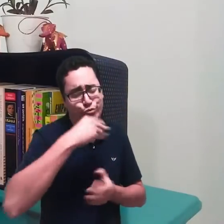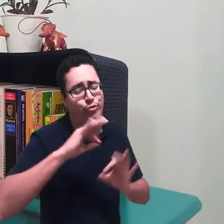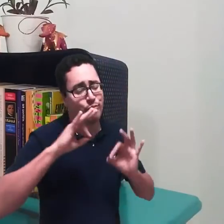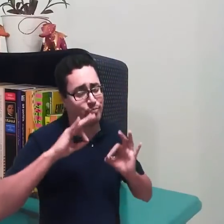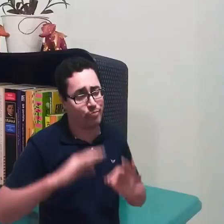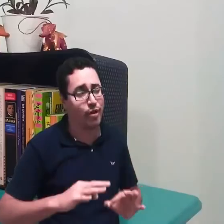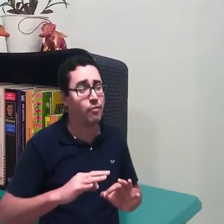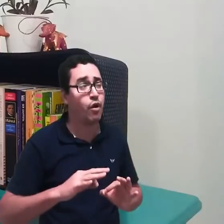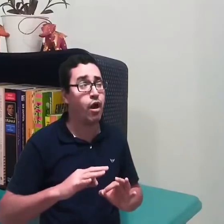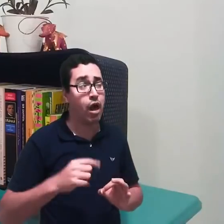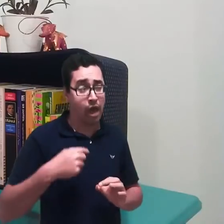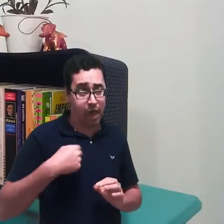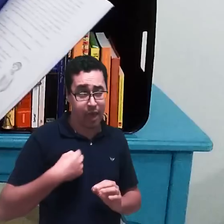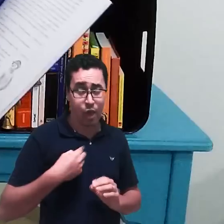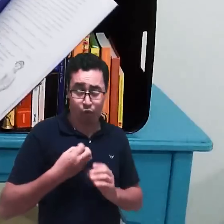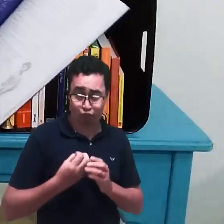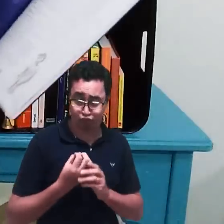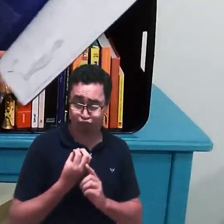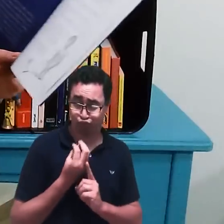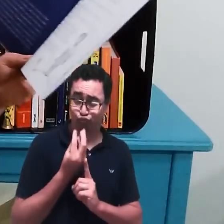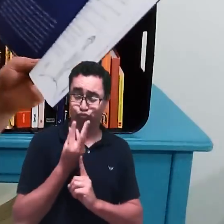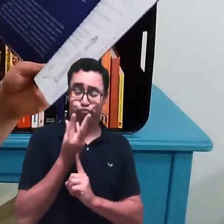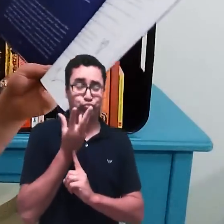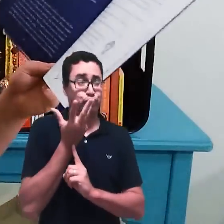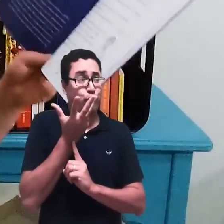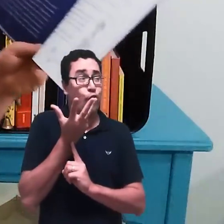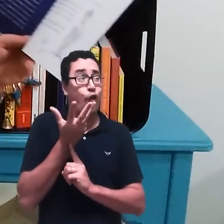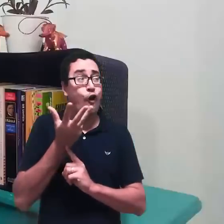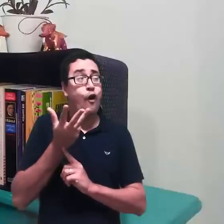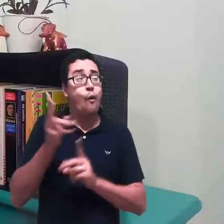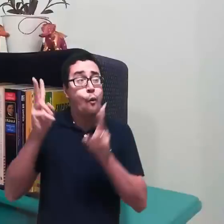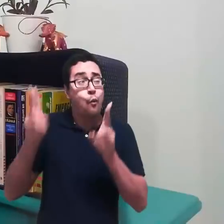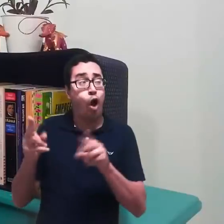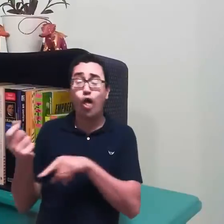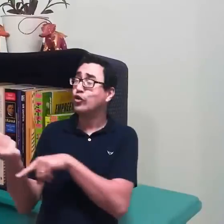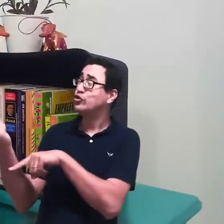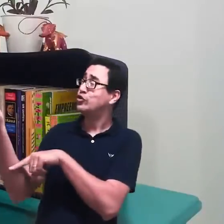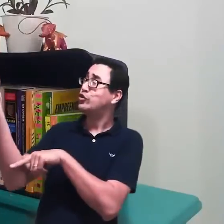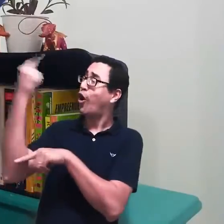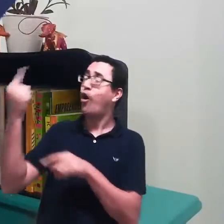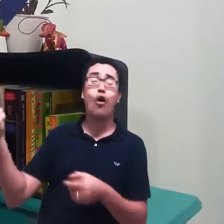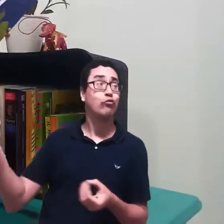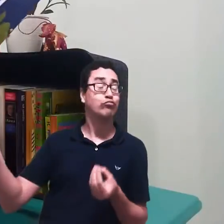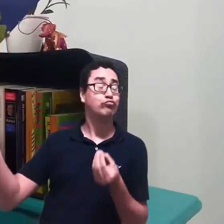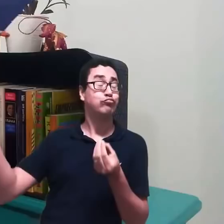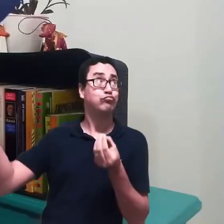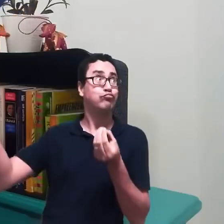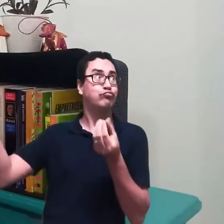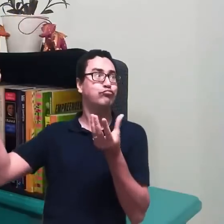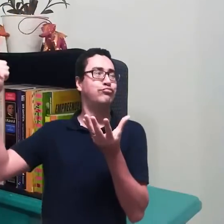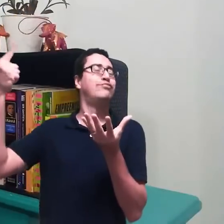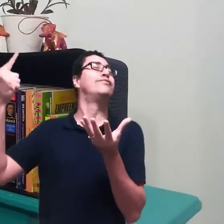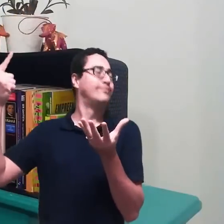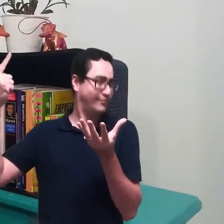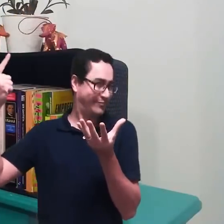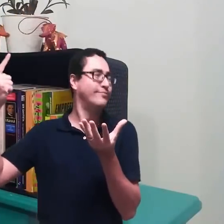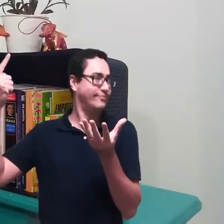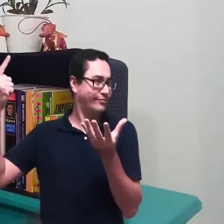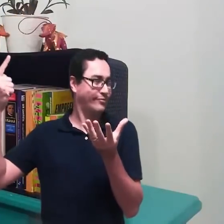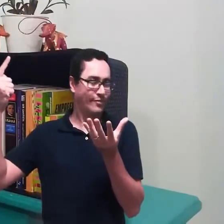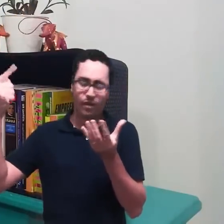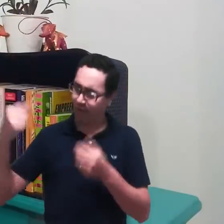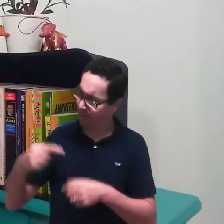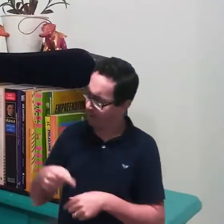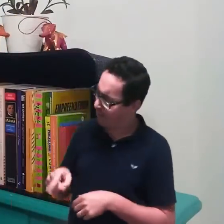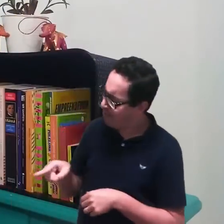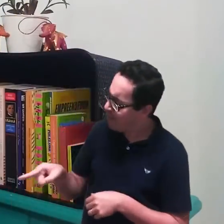nasci ao mesmo tempo que o sol. O Pequeno Príncipe percebeu logo que ela nada tinha de